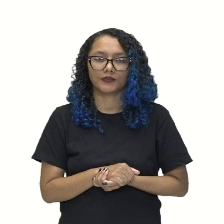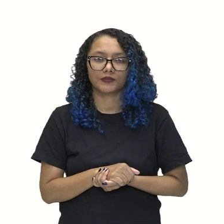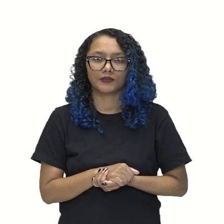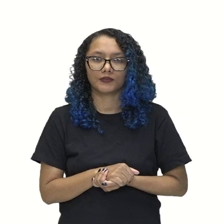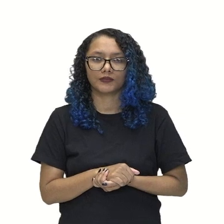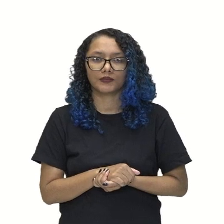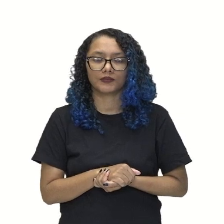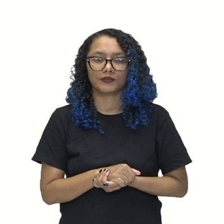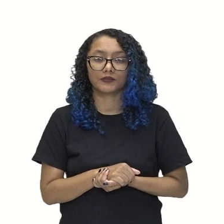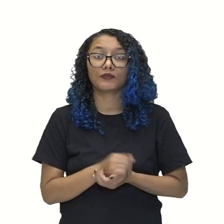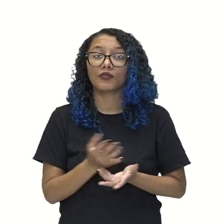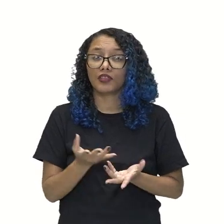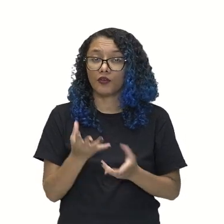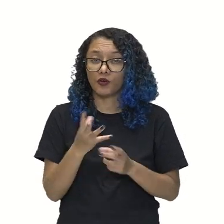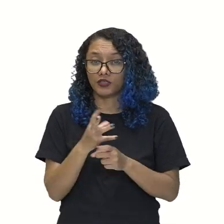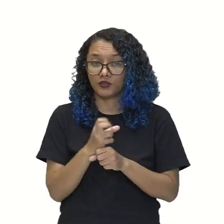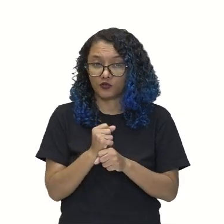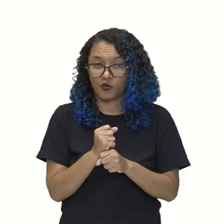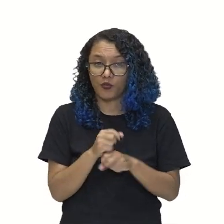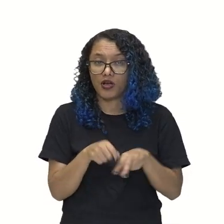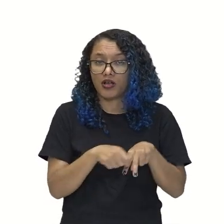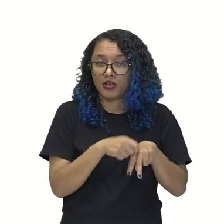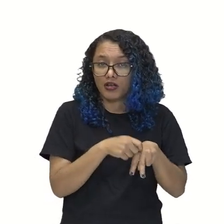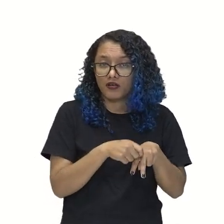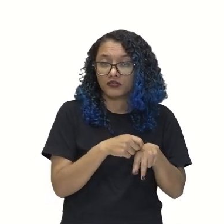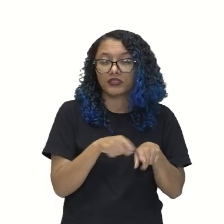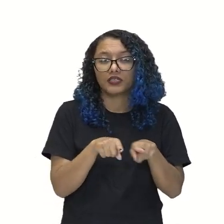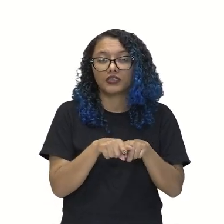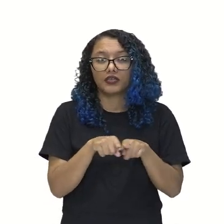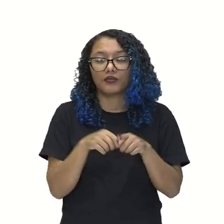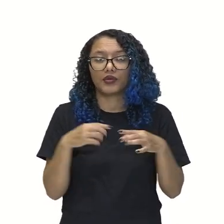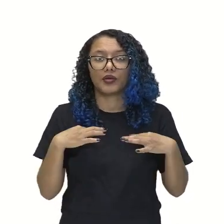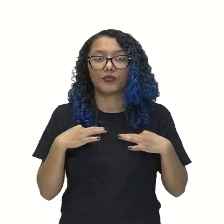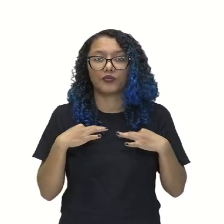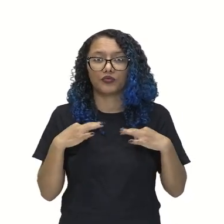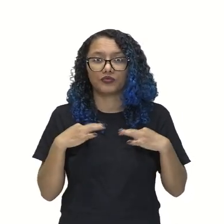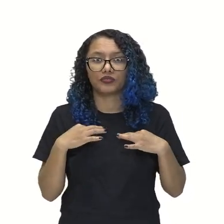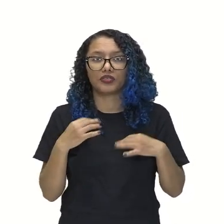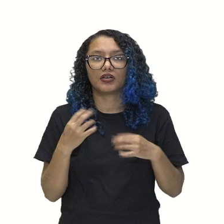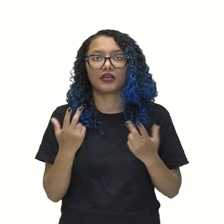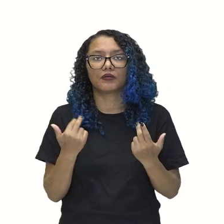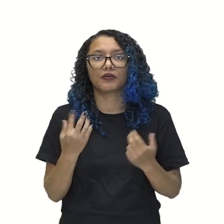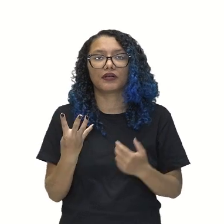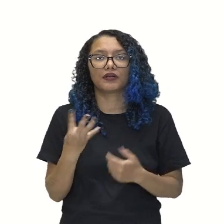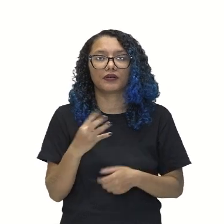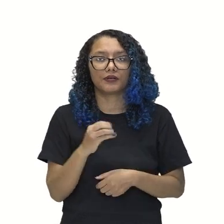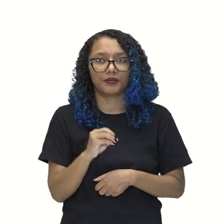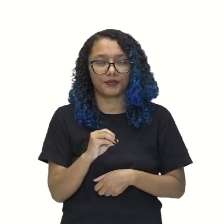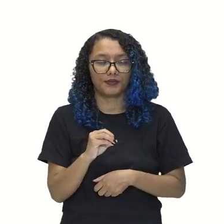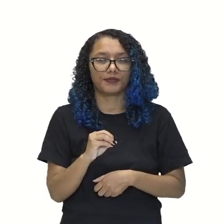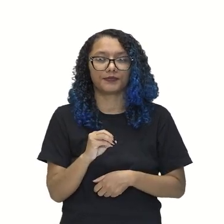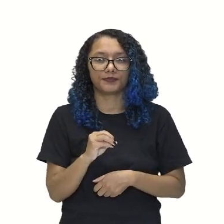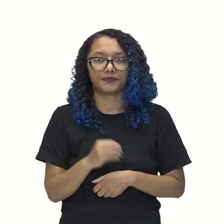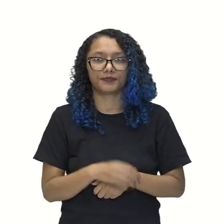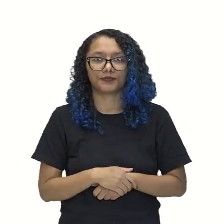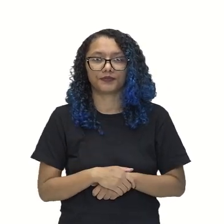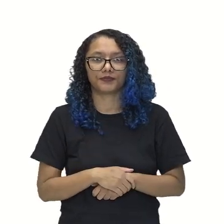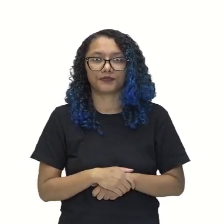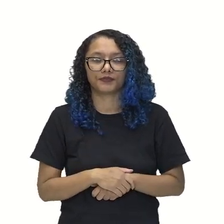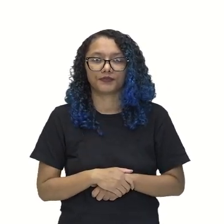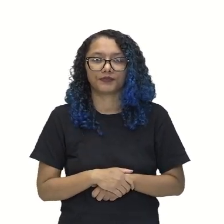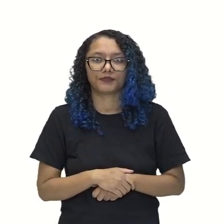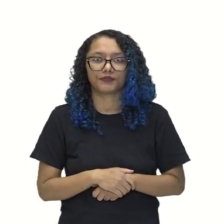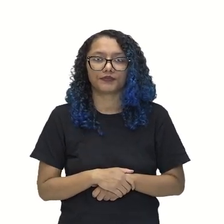de calças e de blusas, isso equivale a 40. Ora, então a primeira coisa que você